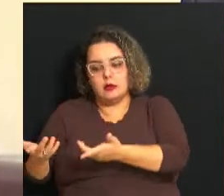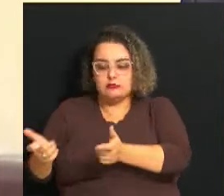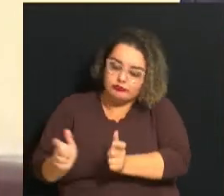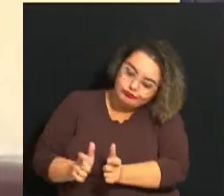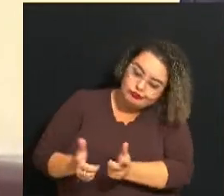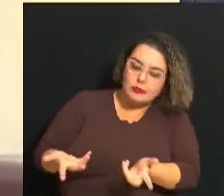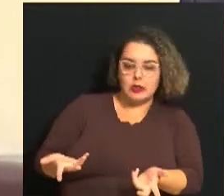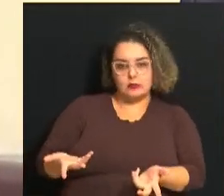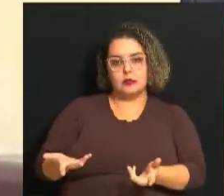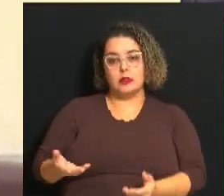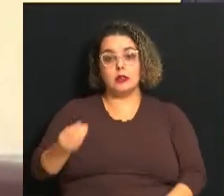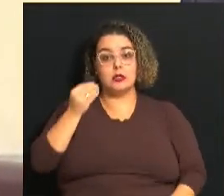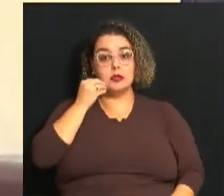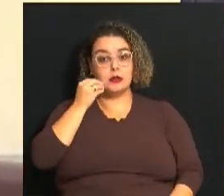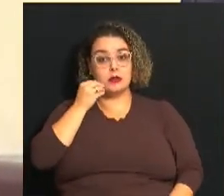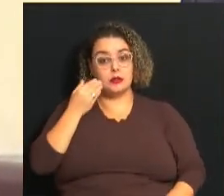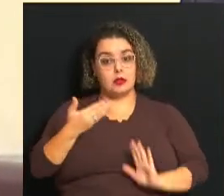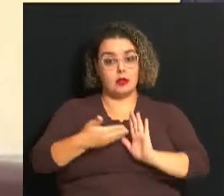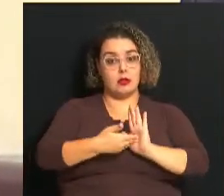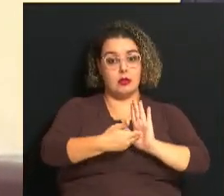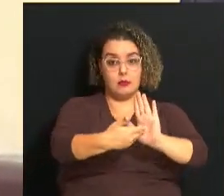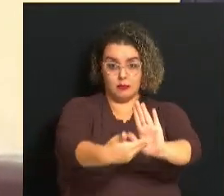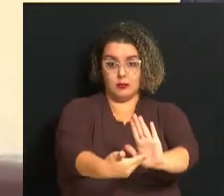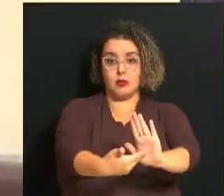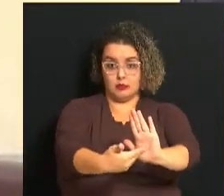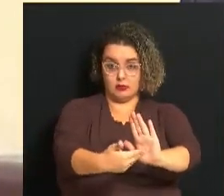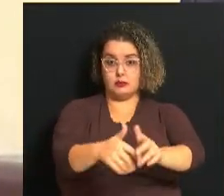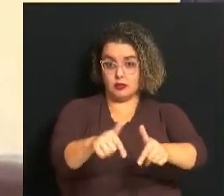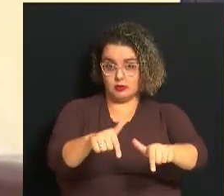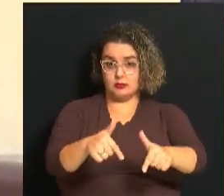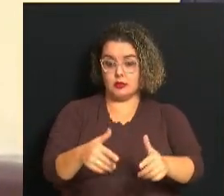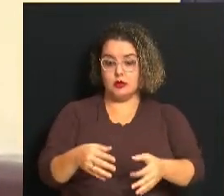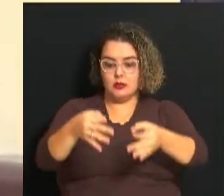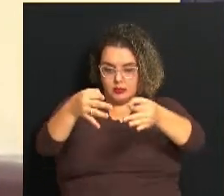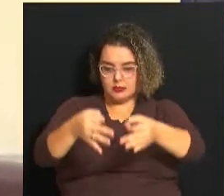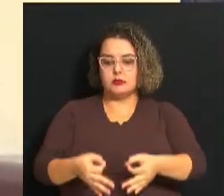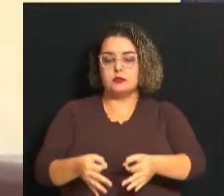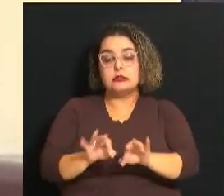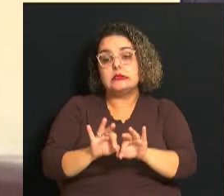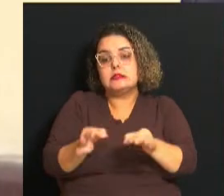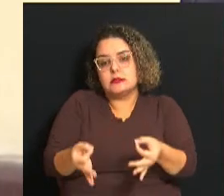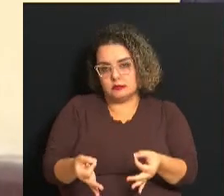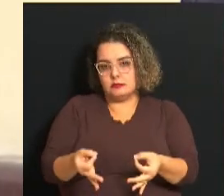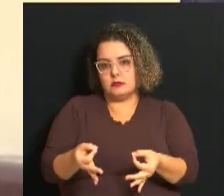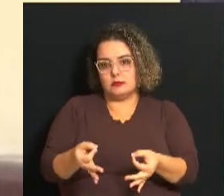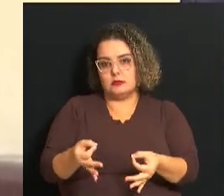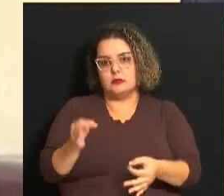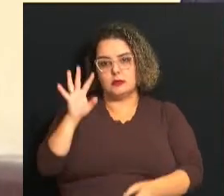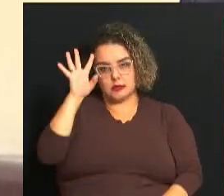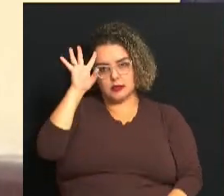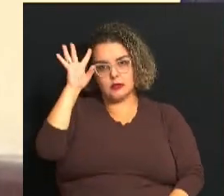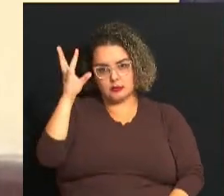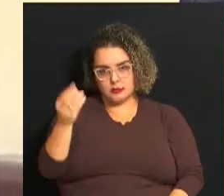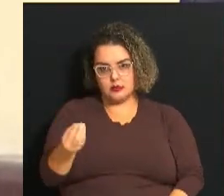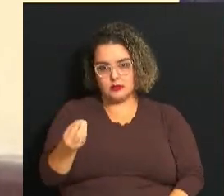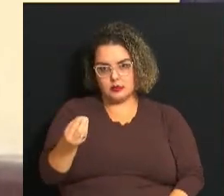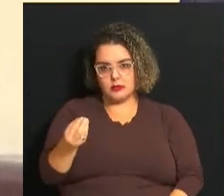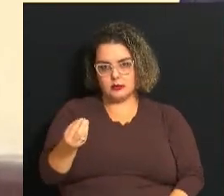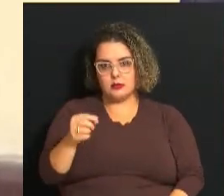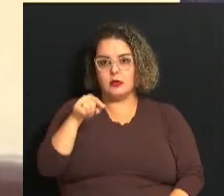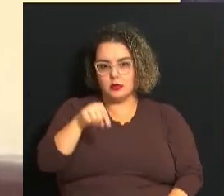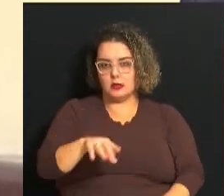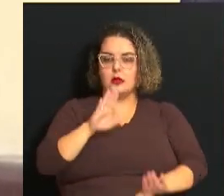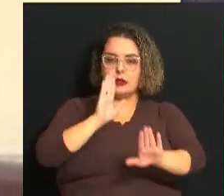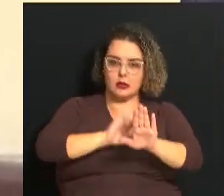aqui apresentar para o trabalhador um termo concreto e simples para que seja compreendido como sempre aquela